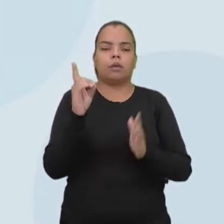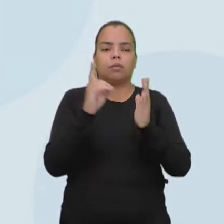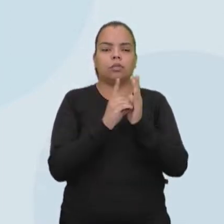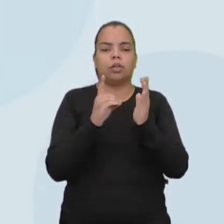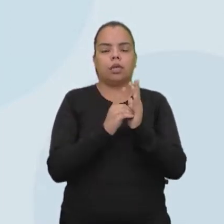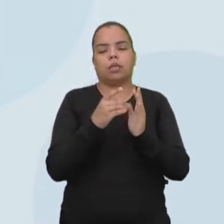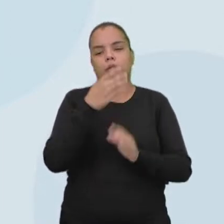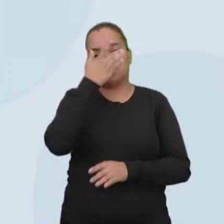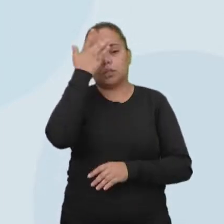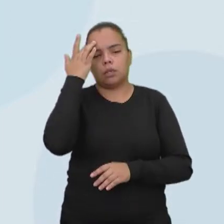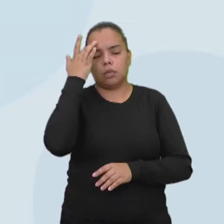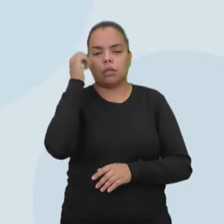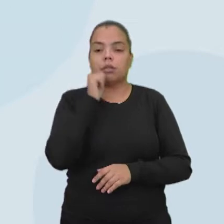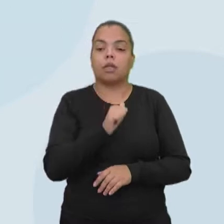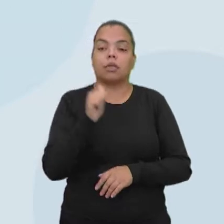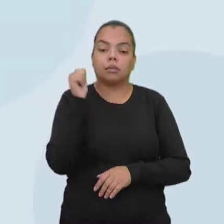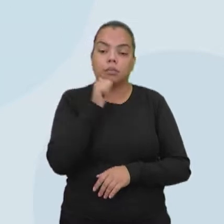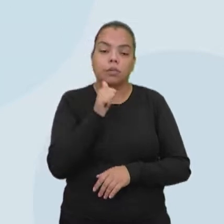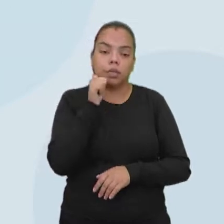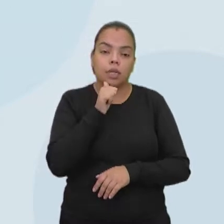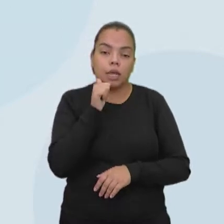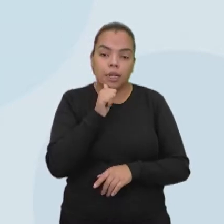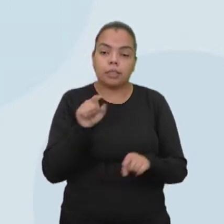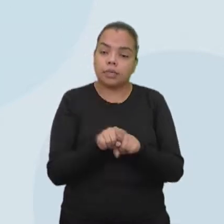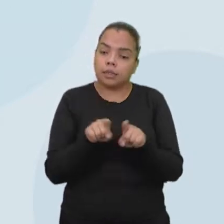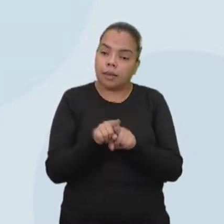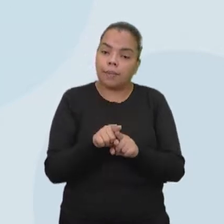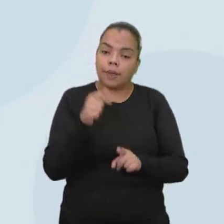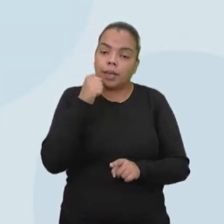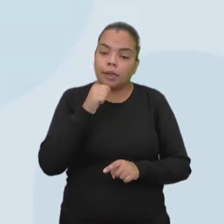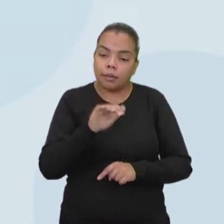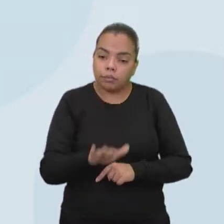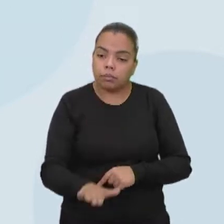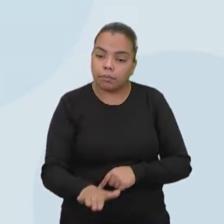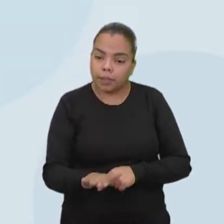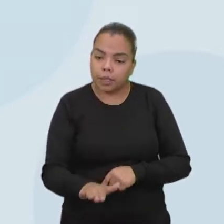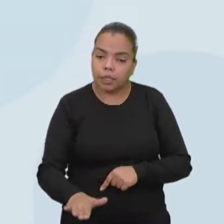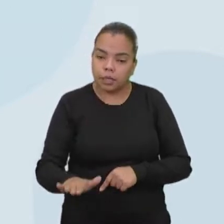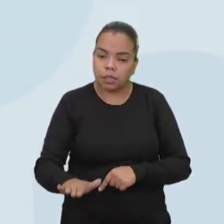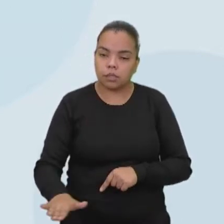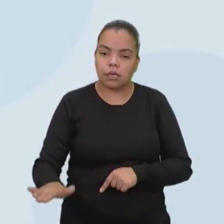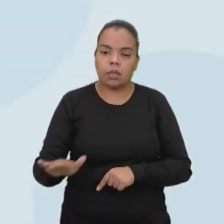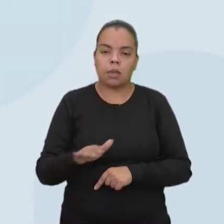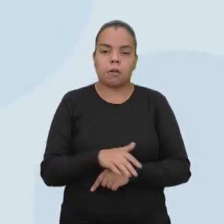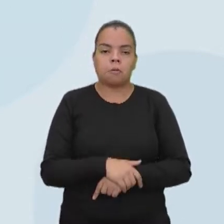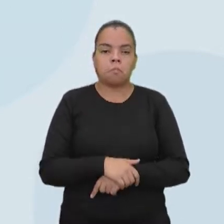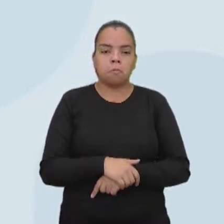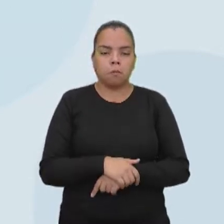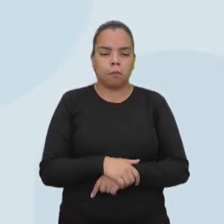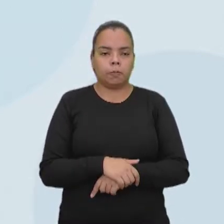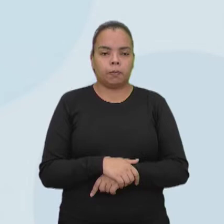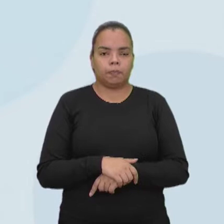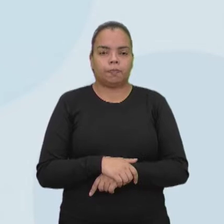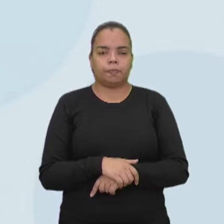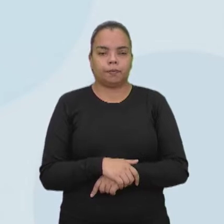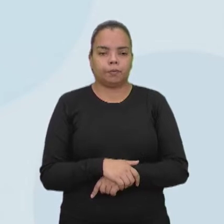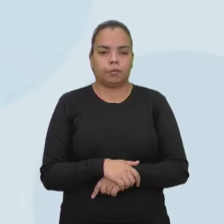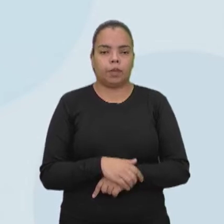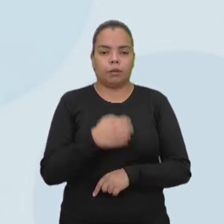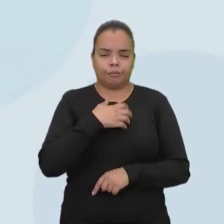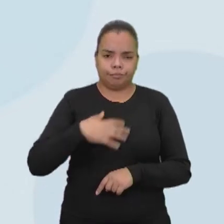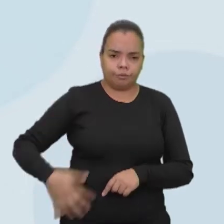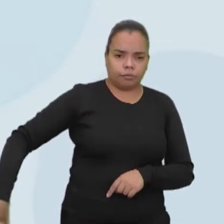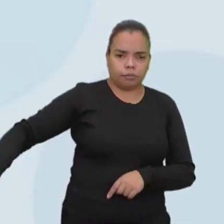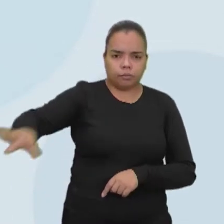aí das mulheres e meninas, né, que é interessante retratar isso aí como está na tela para vocês. Então, de uma forma